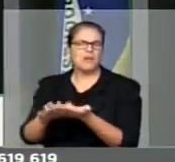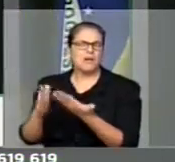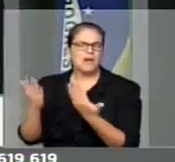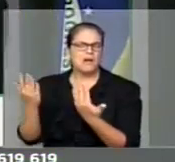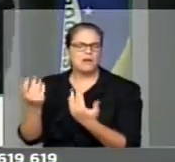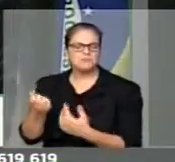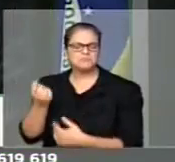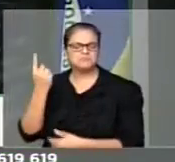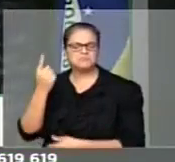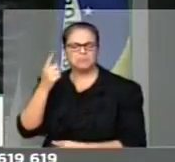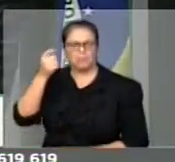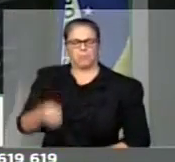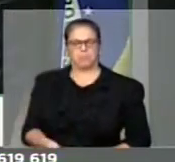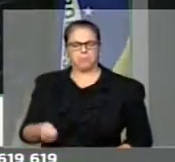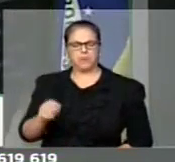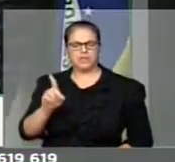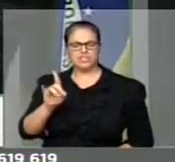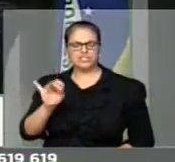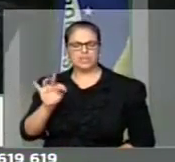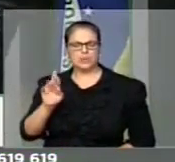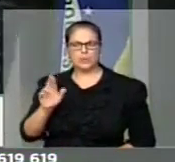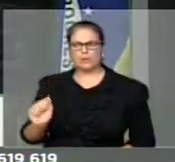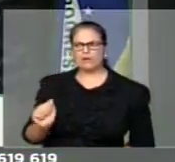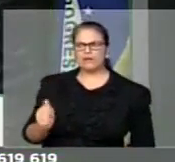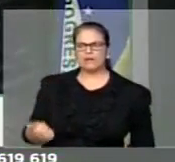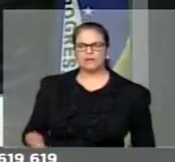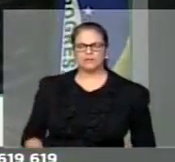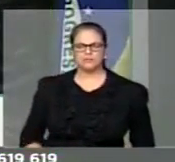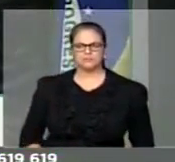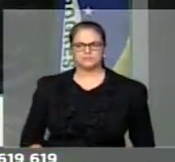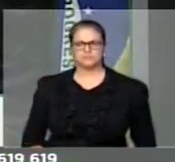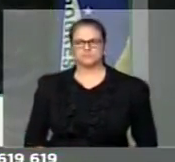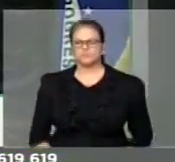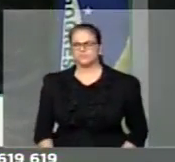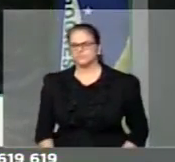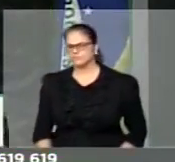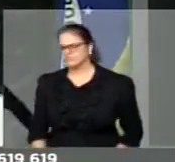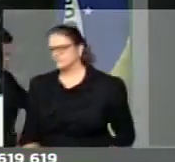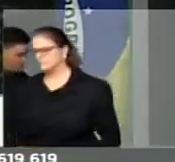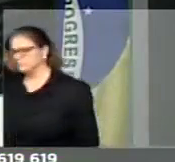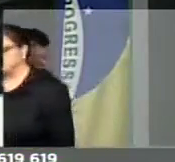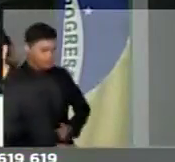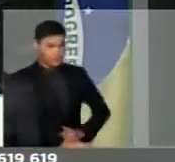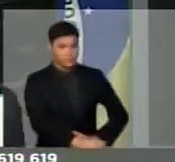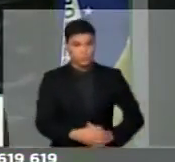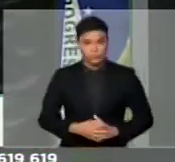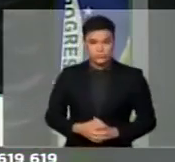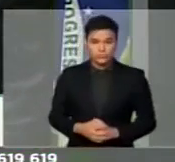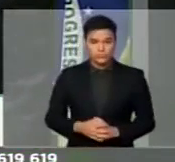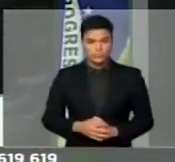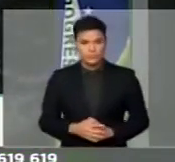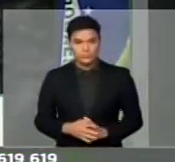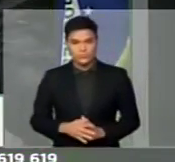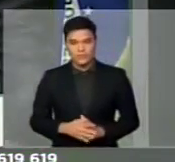são ditaduras, que têm realmente uma atuação econômica desvirtuada e não